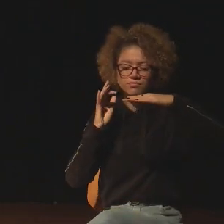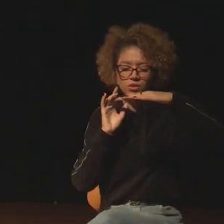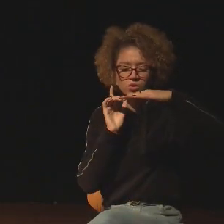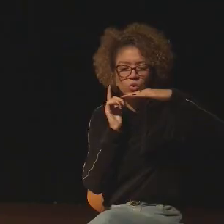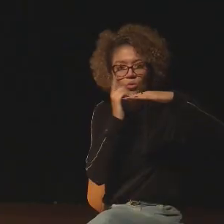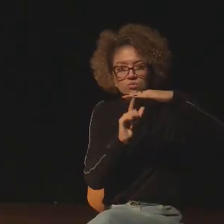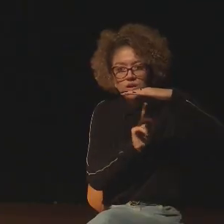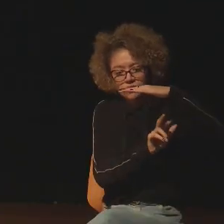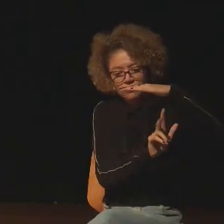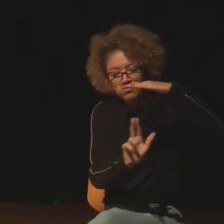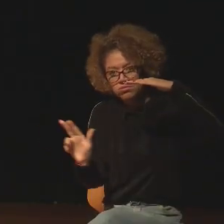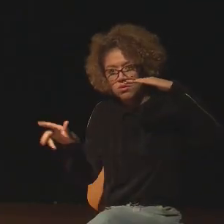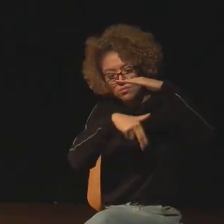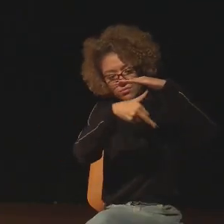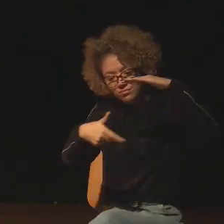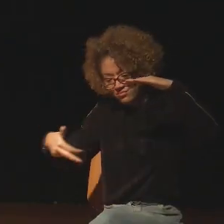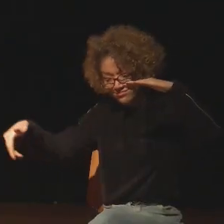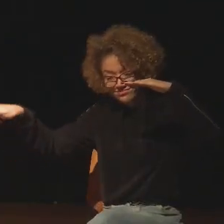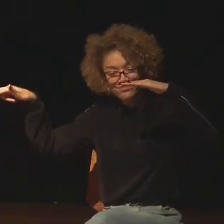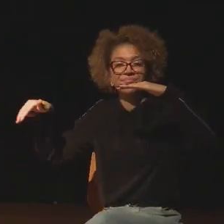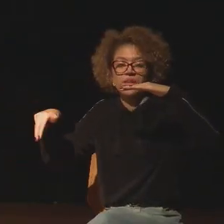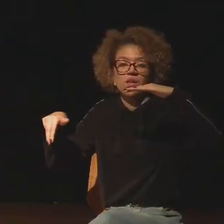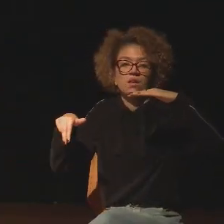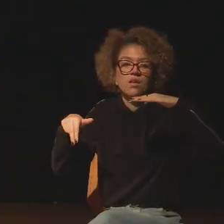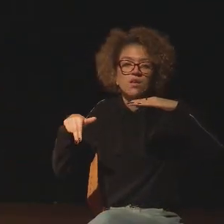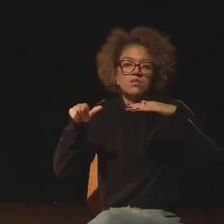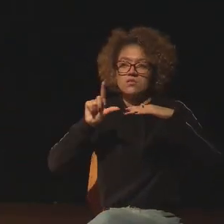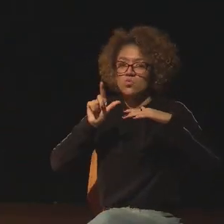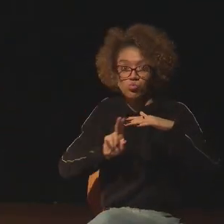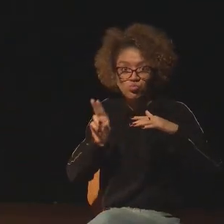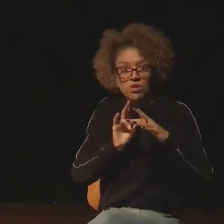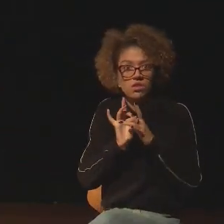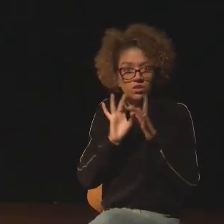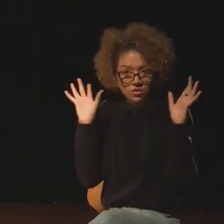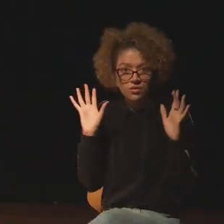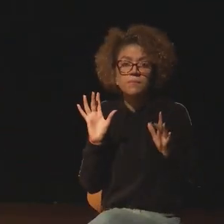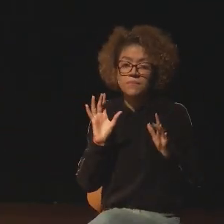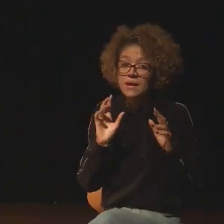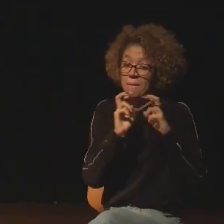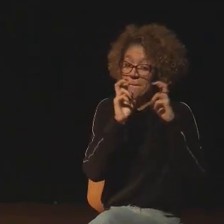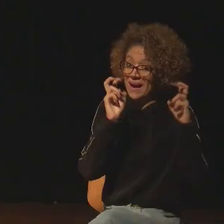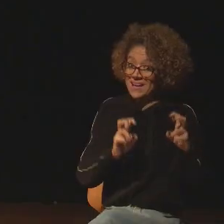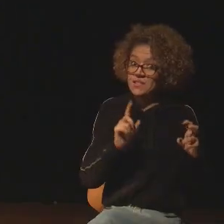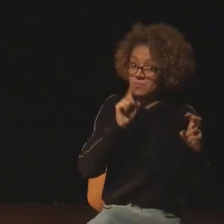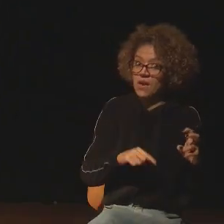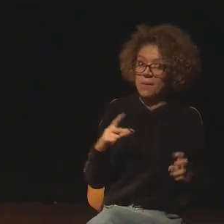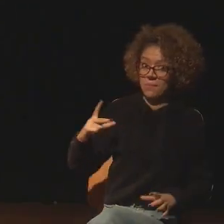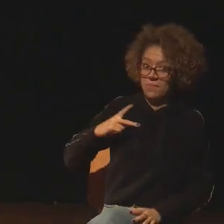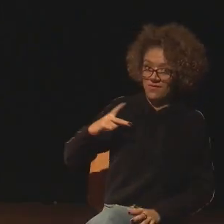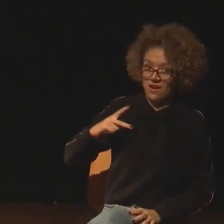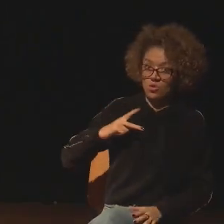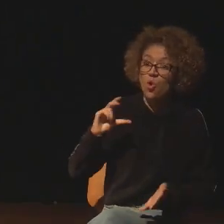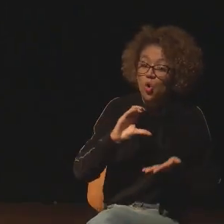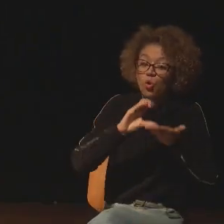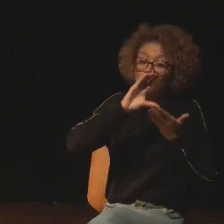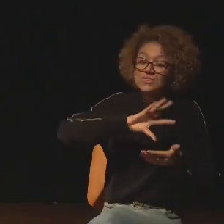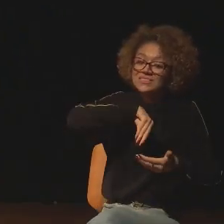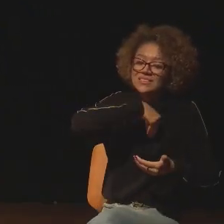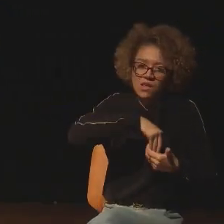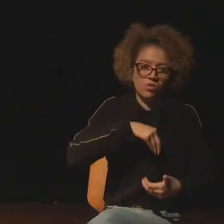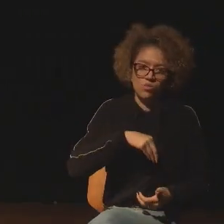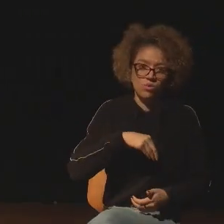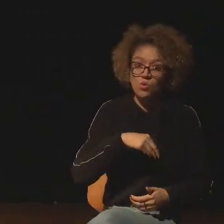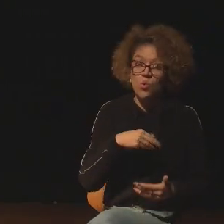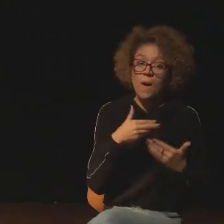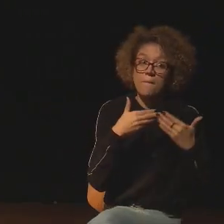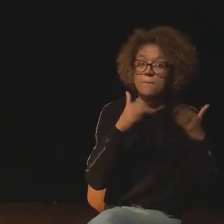problema de gestão. O MASP ele é um museu privado, o conselho dele não é público, não é democrático,